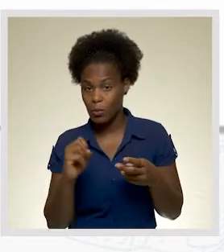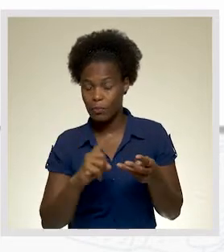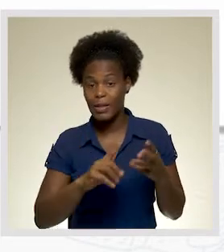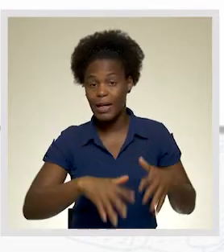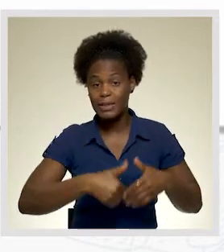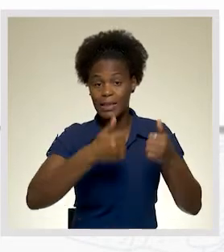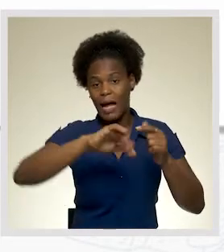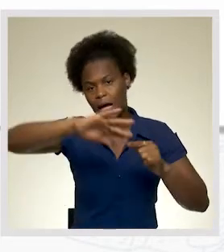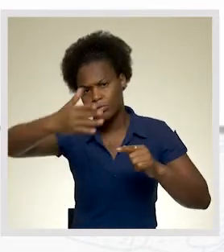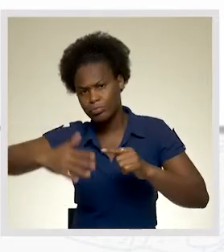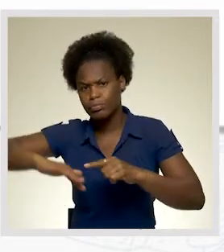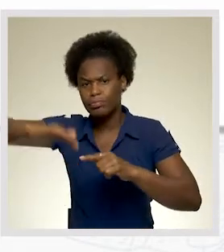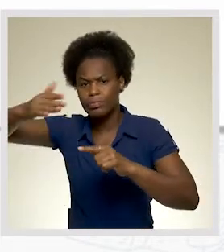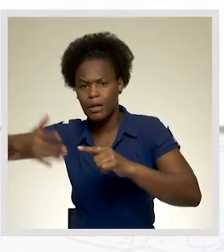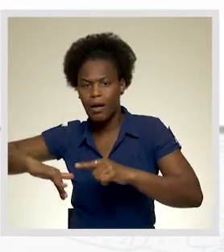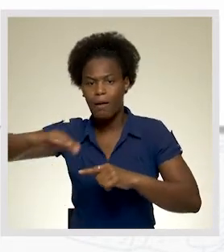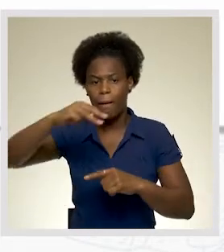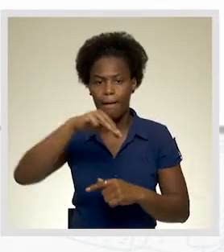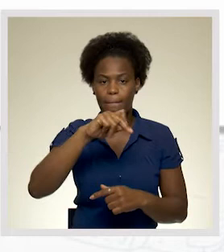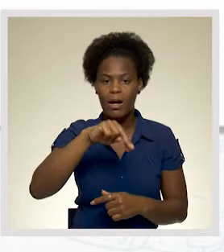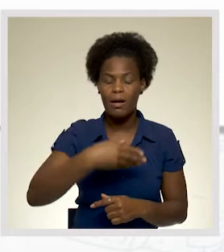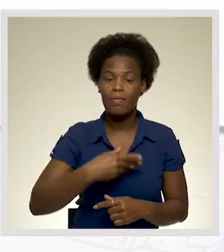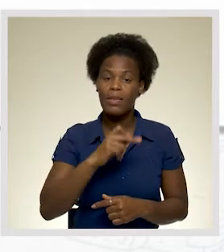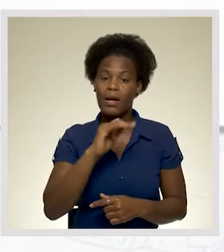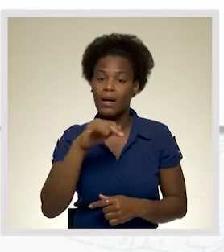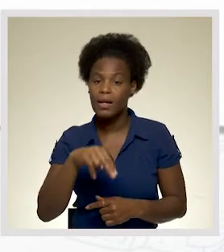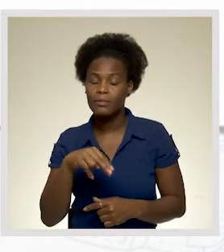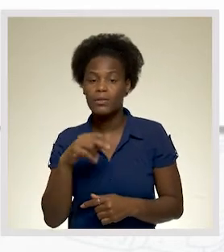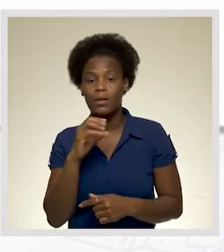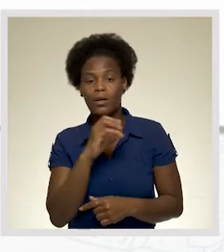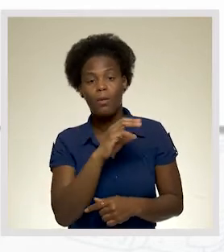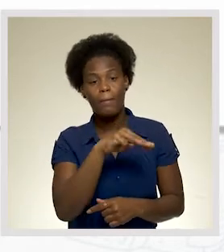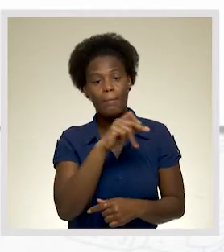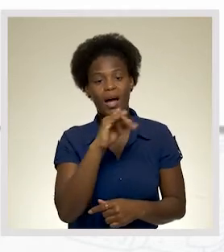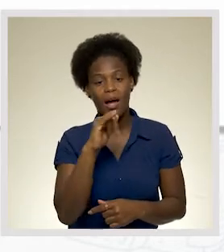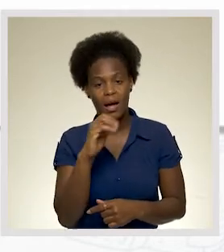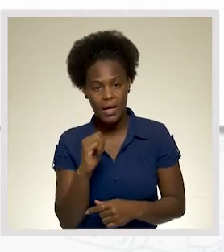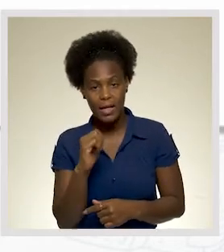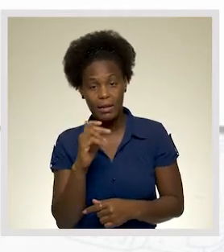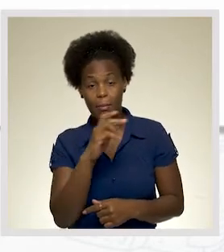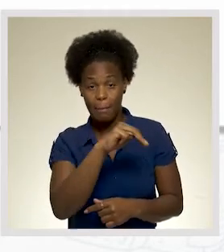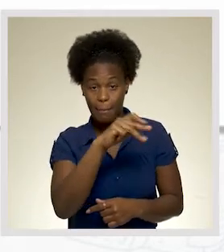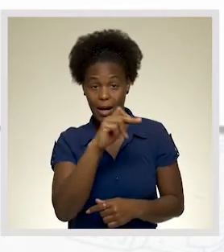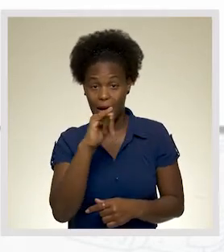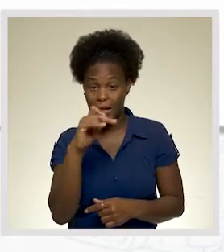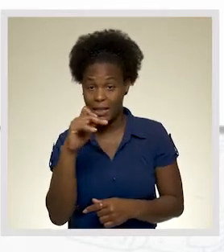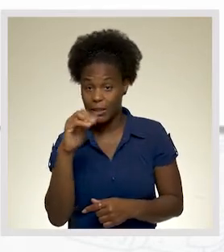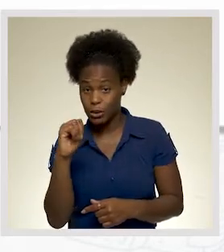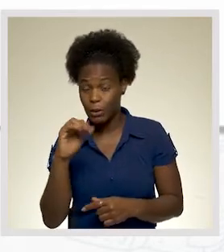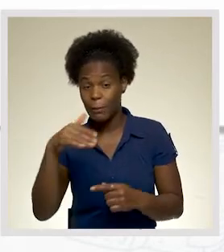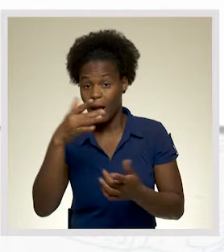Serras, O Mandarim, Os Maias, a sua obra-prima, A